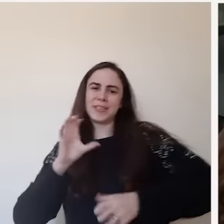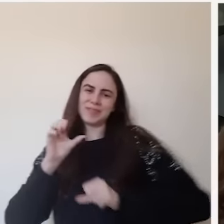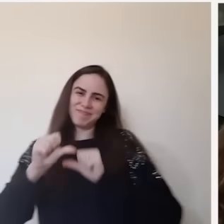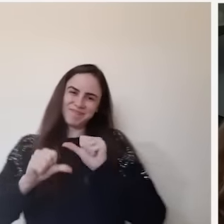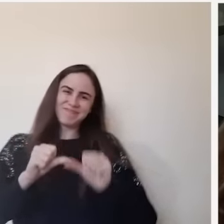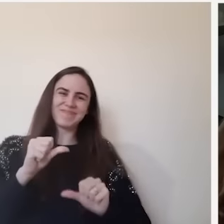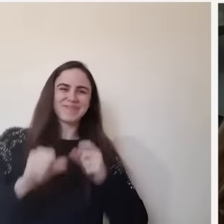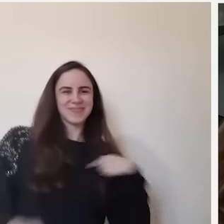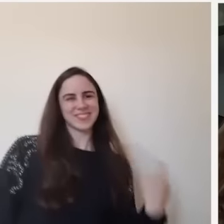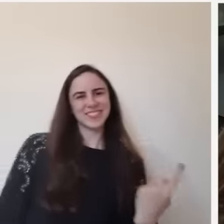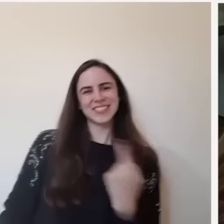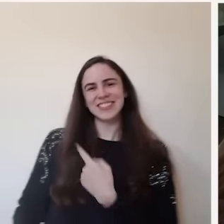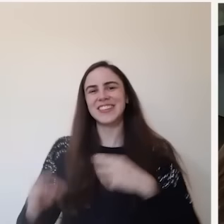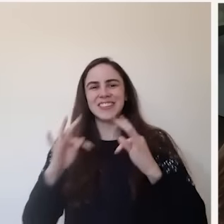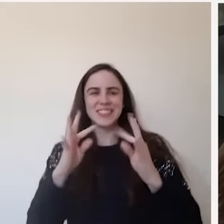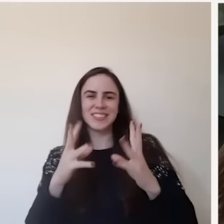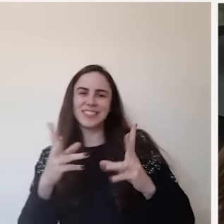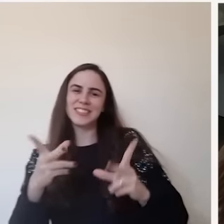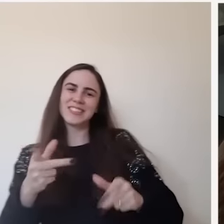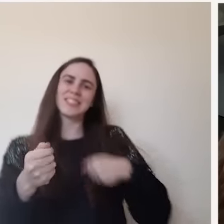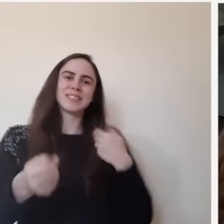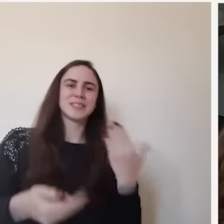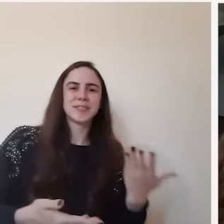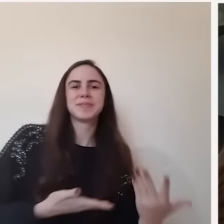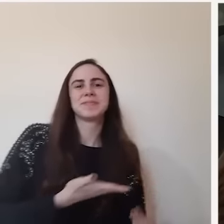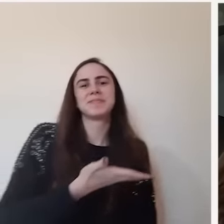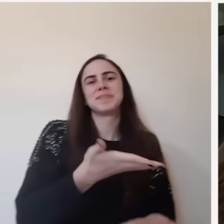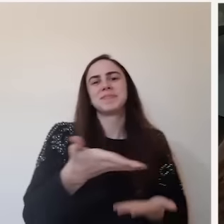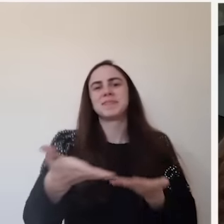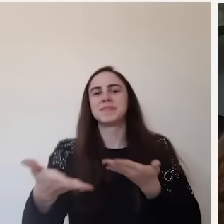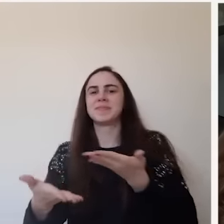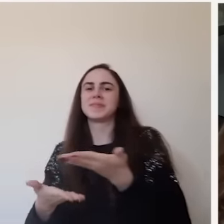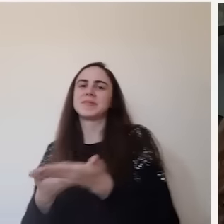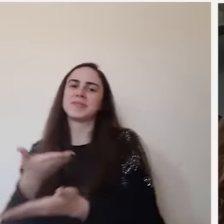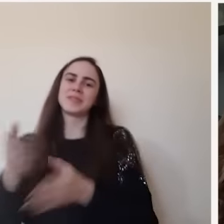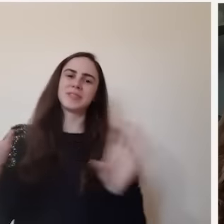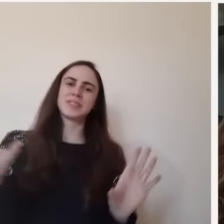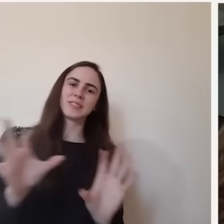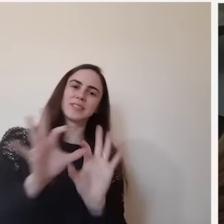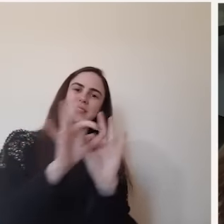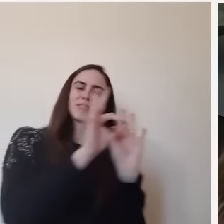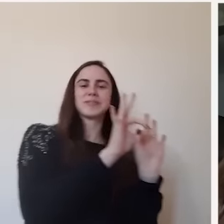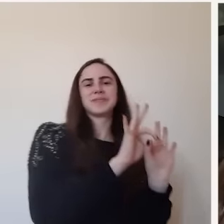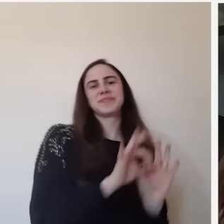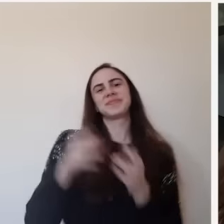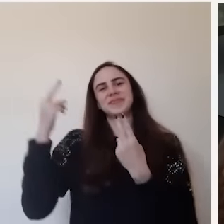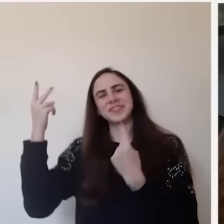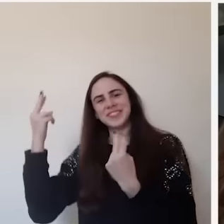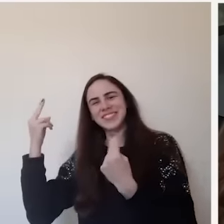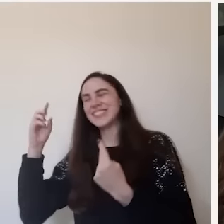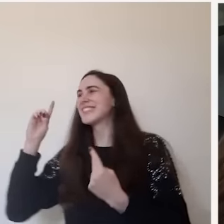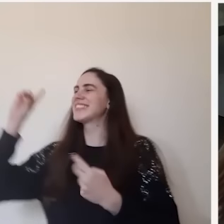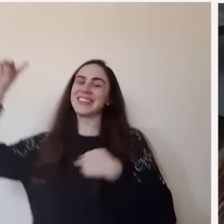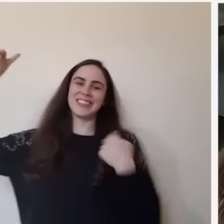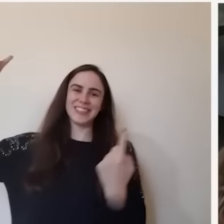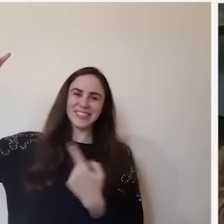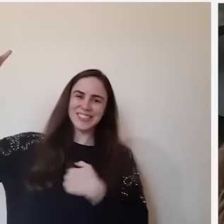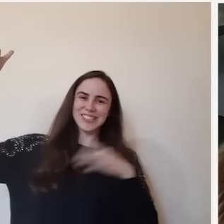corações e seamos todos todos como tu és